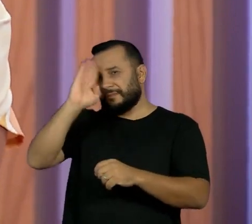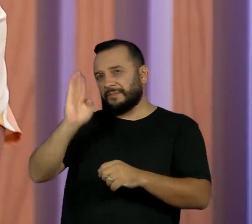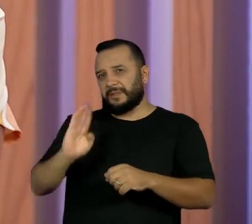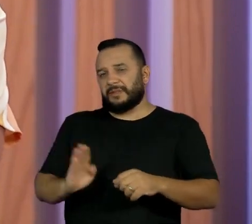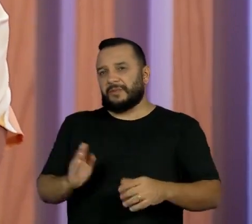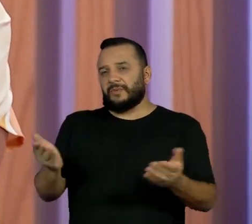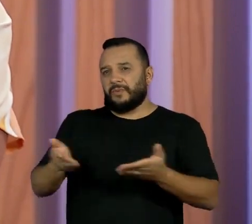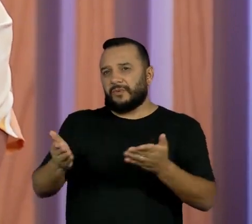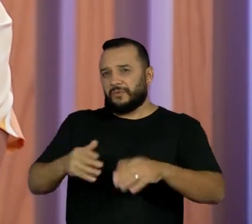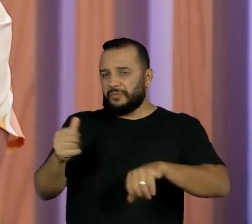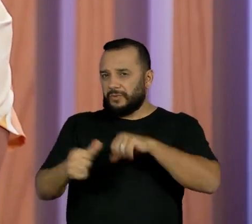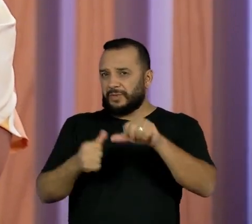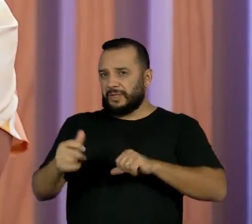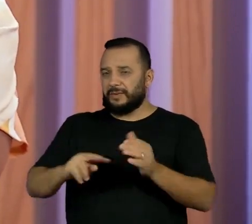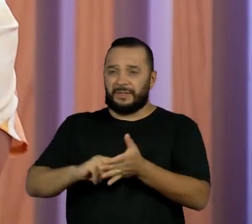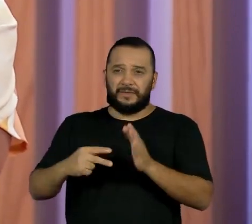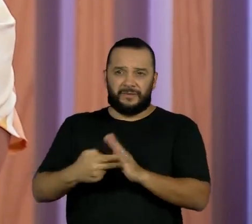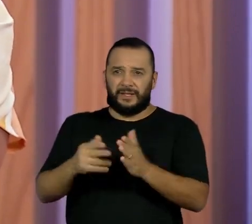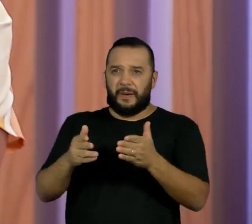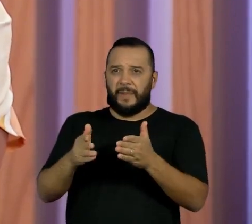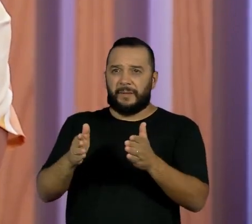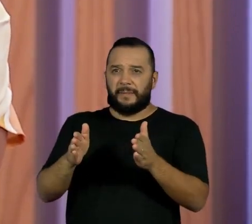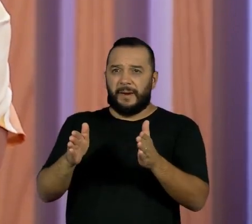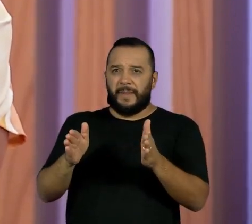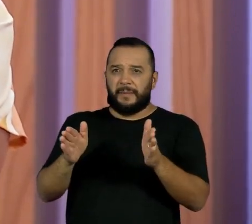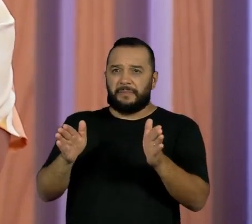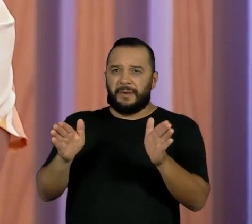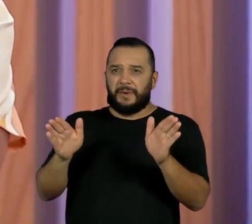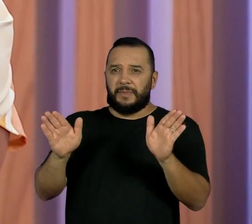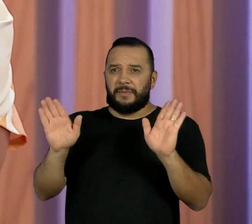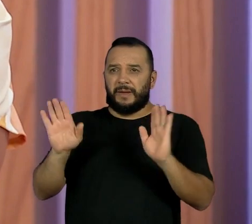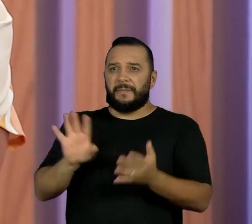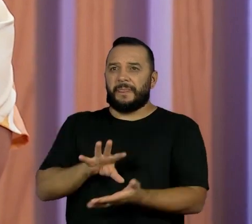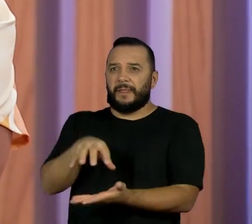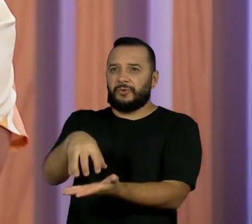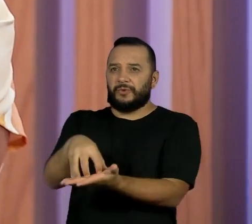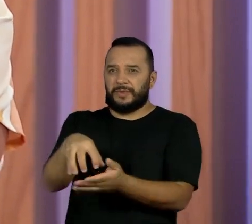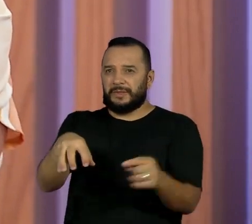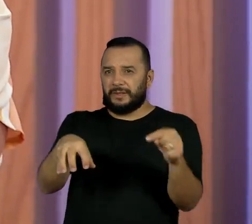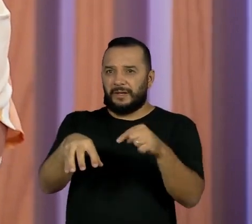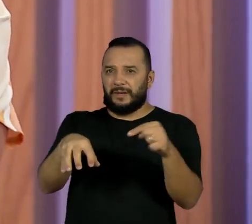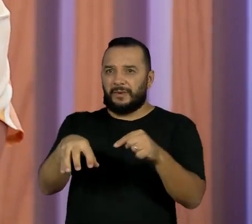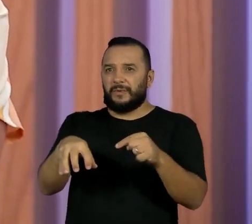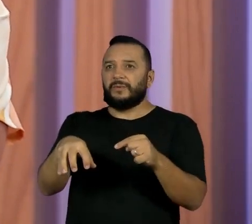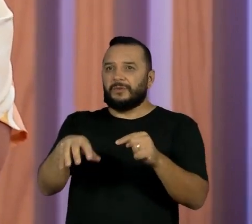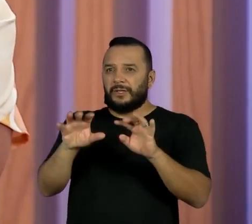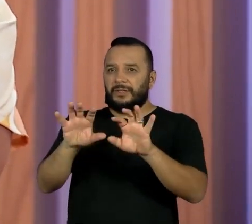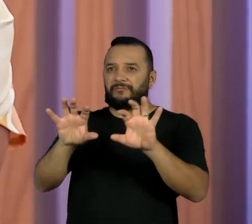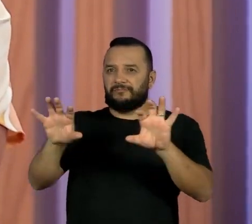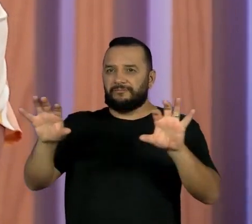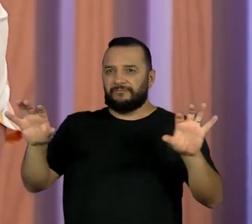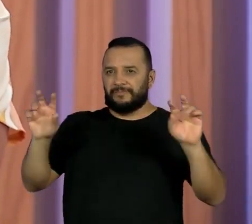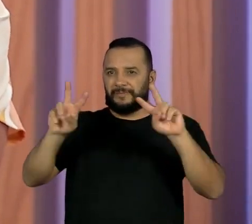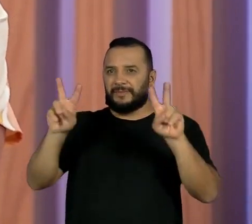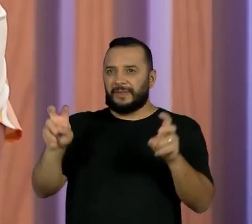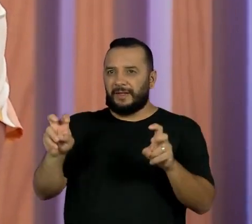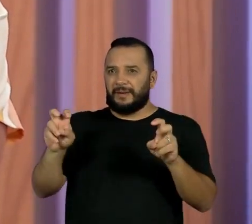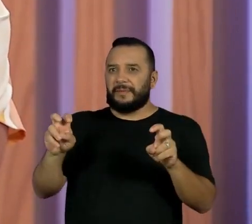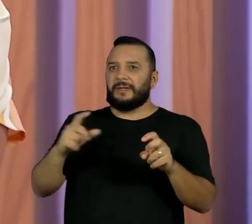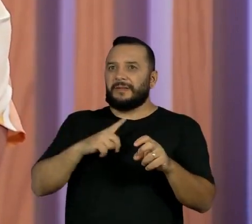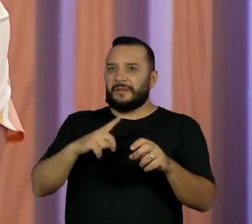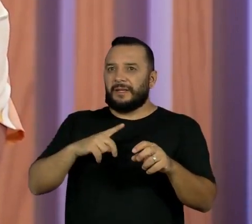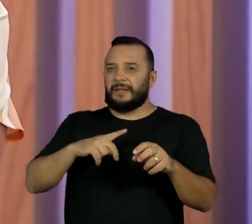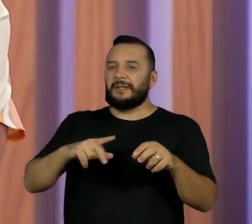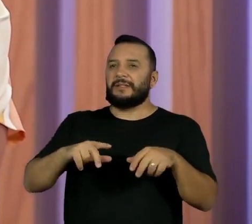que amplia cada vez mais o número de instituições que começa a trazer esse tema, que busca ser mais diversa.